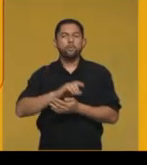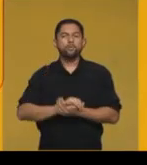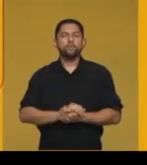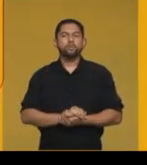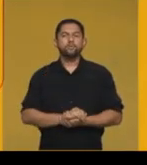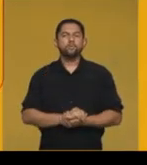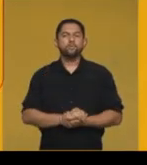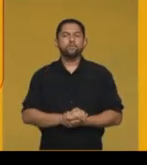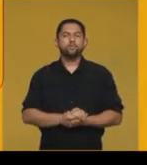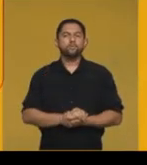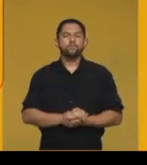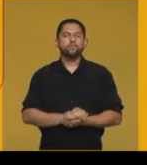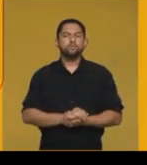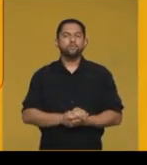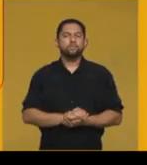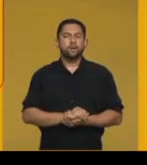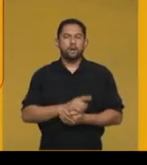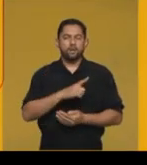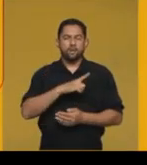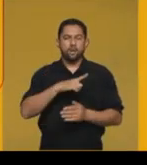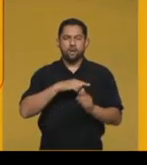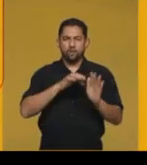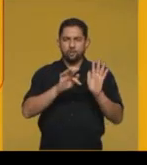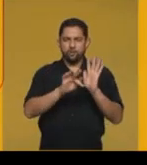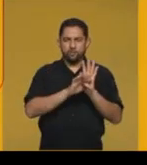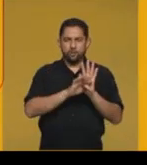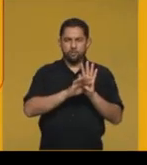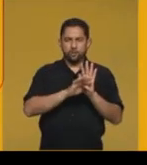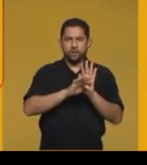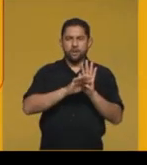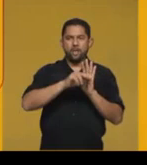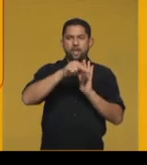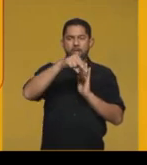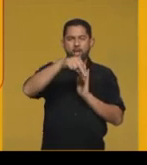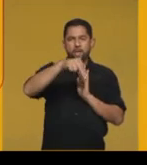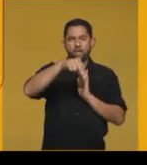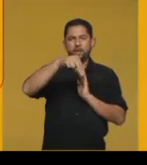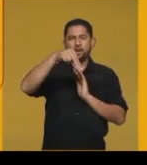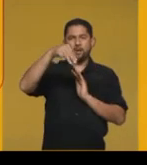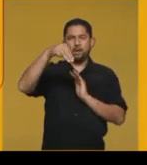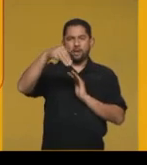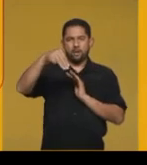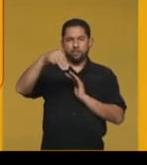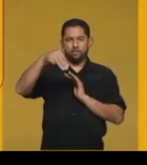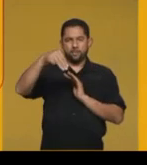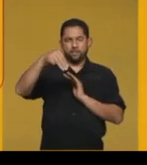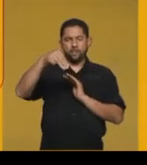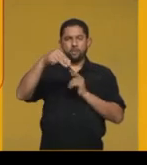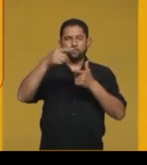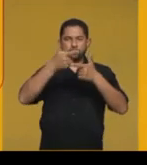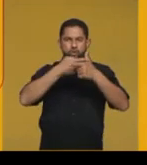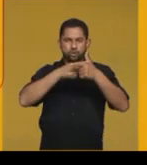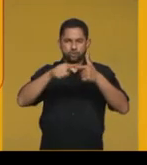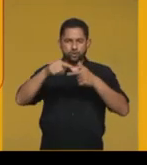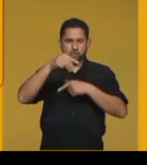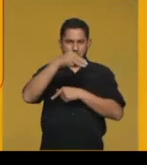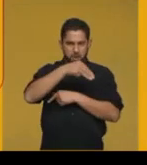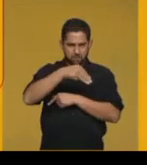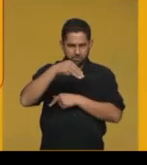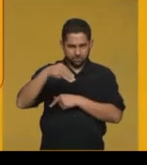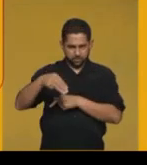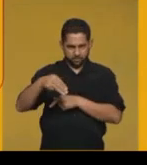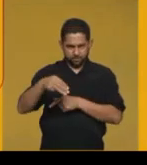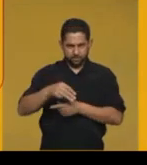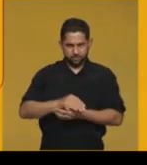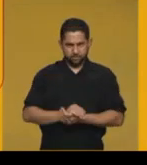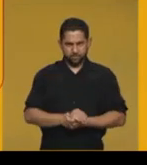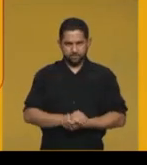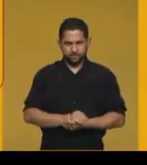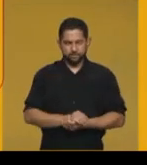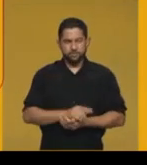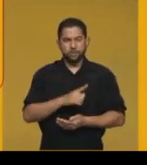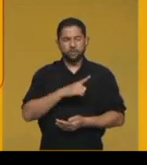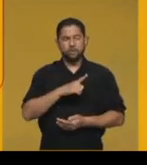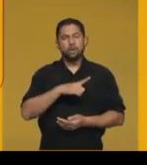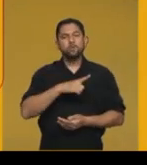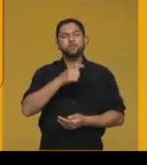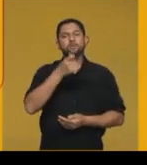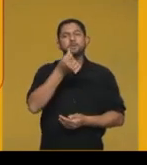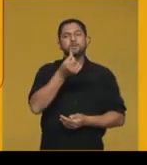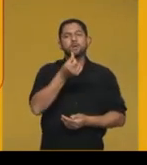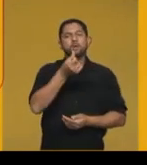a massa que o exercício me deu, dividido pela massa molar. No caso aqui eu vou ter